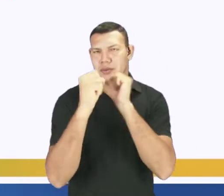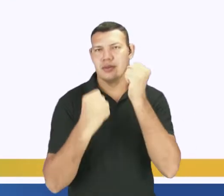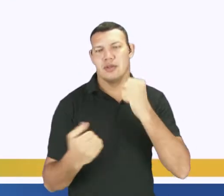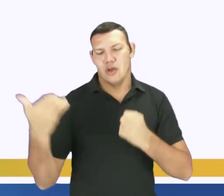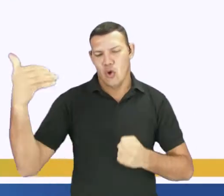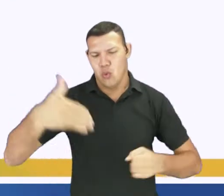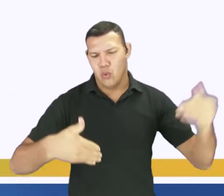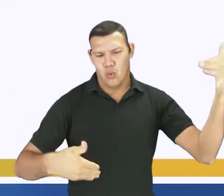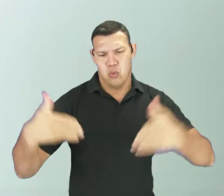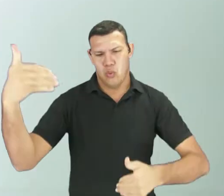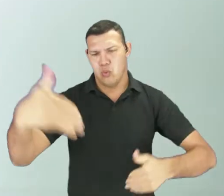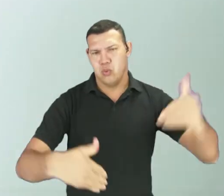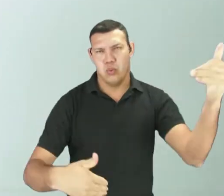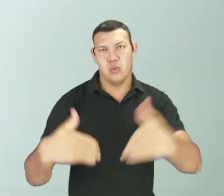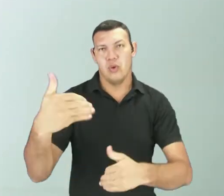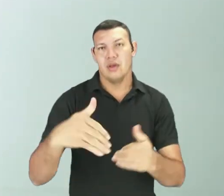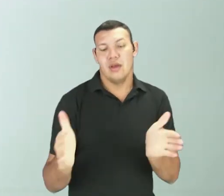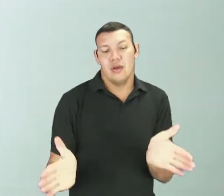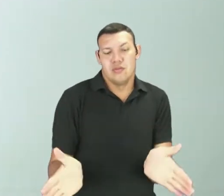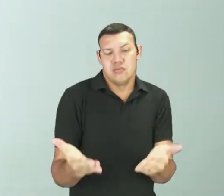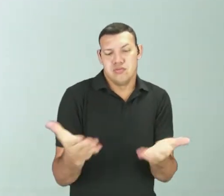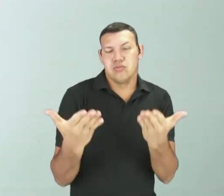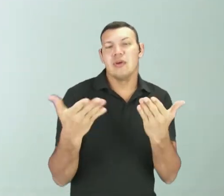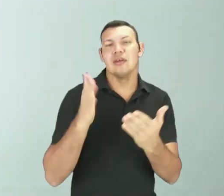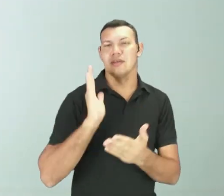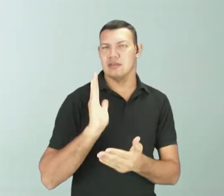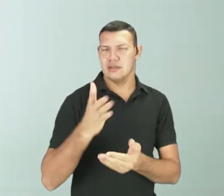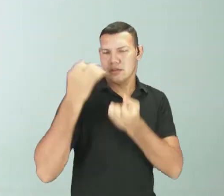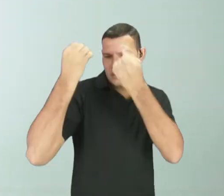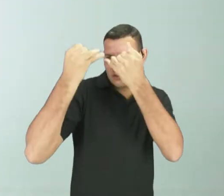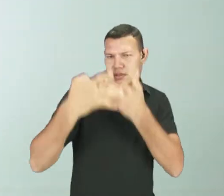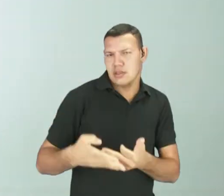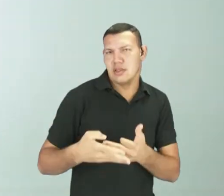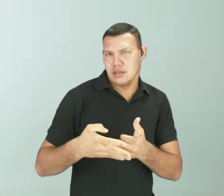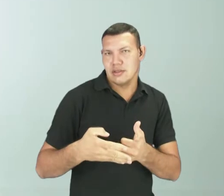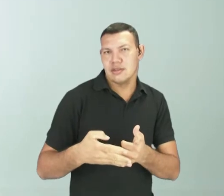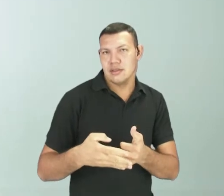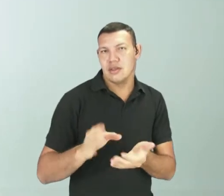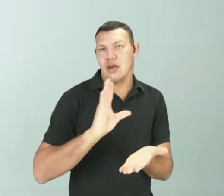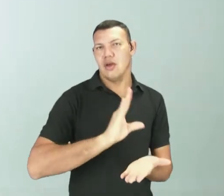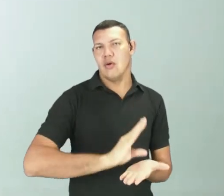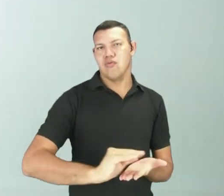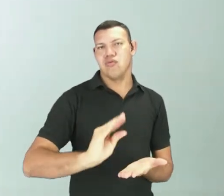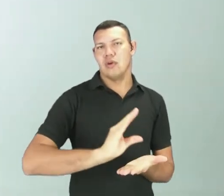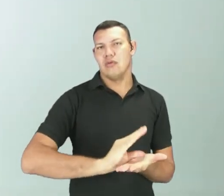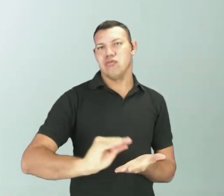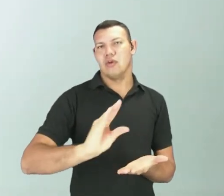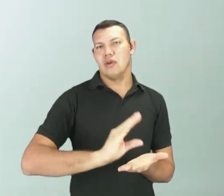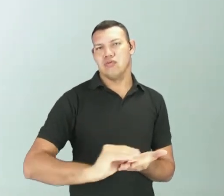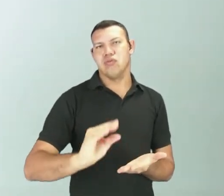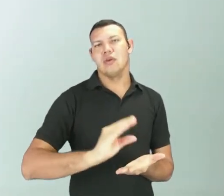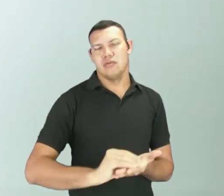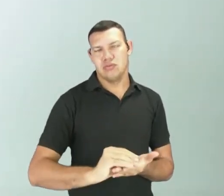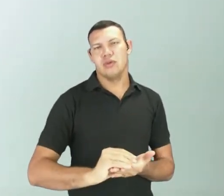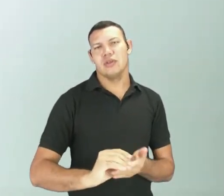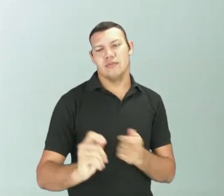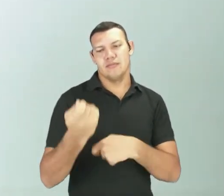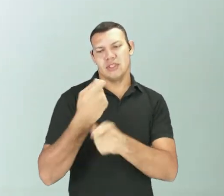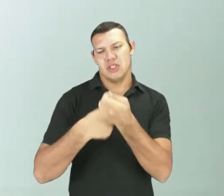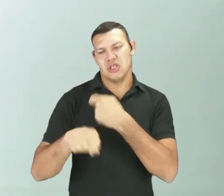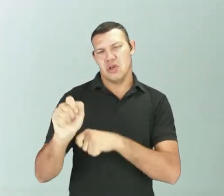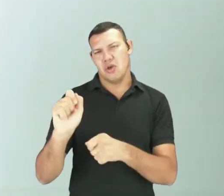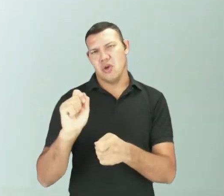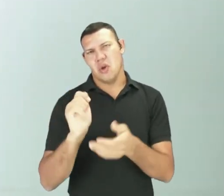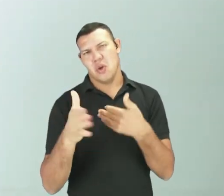Esse aumento vai ser estimulado, como eu já falei, por esses recursos vindos de outros setores da economia